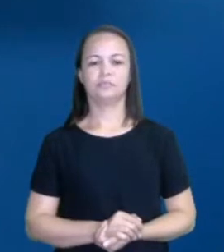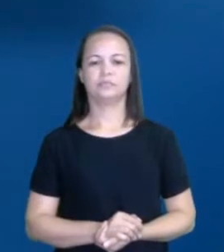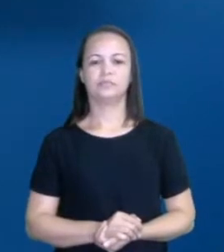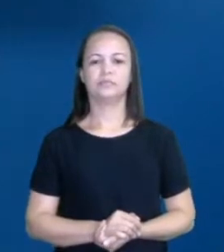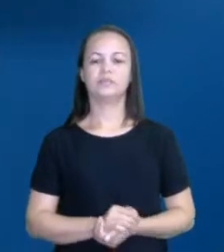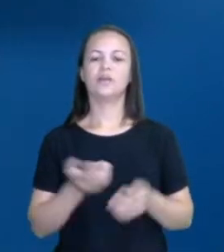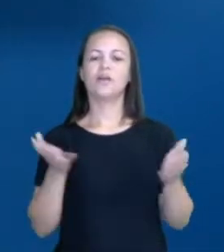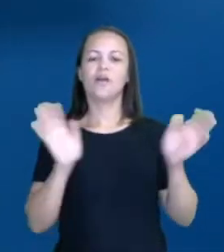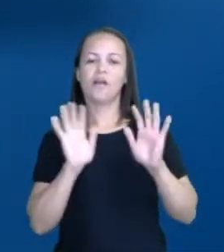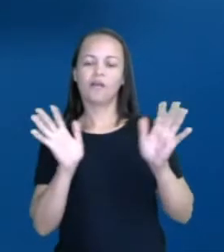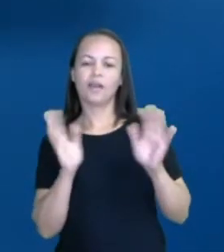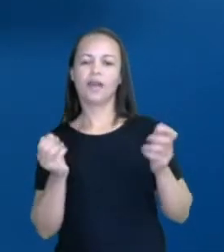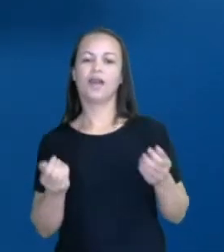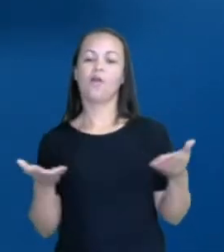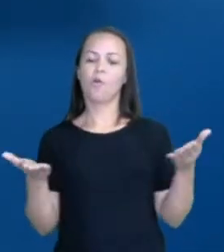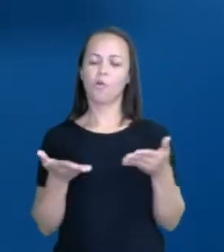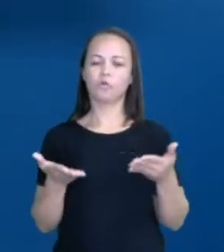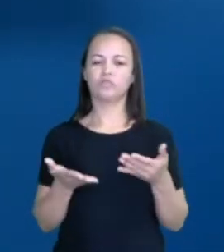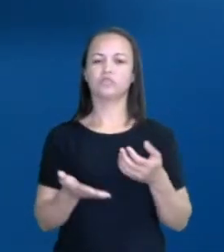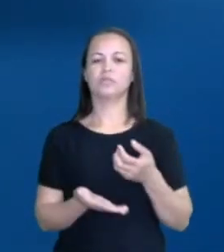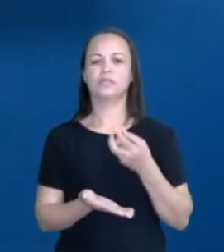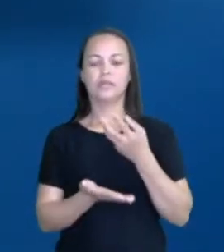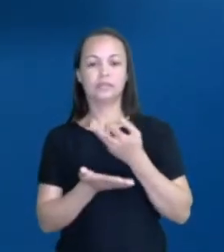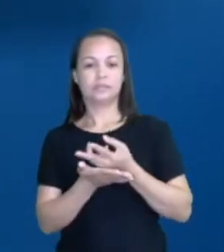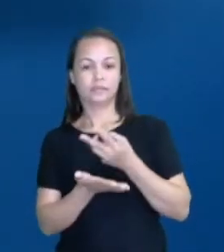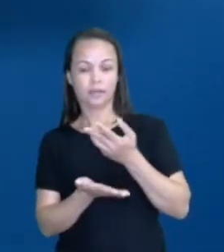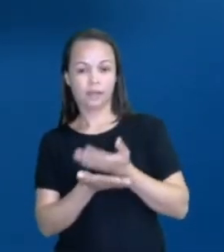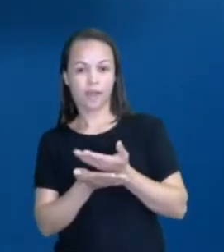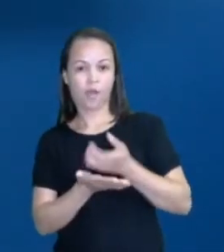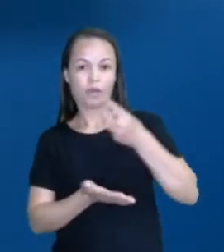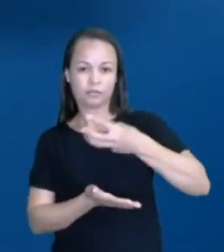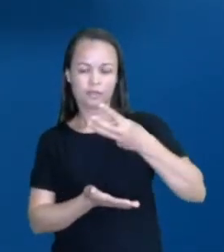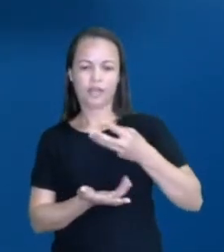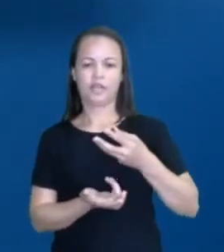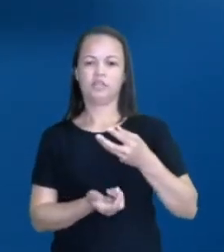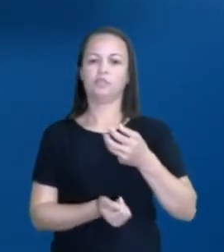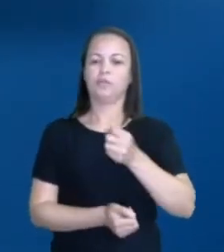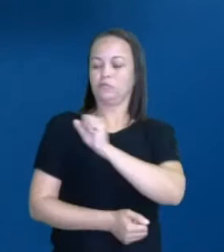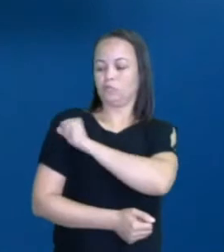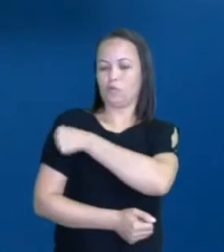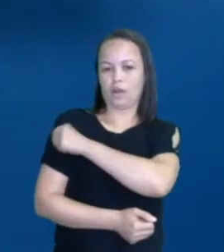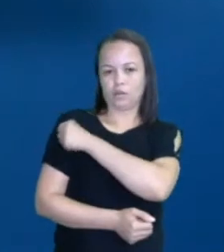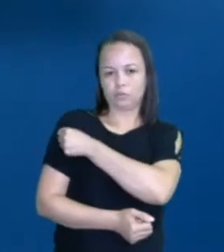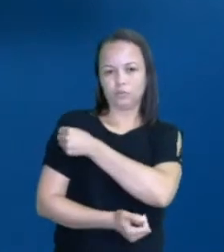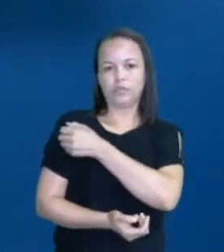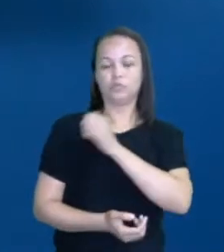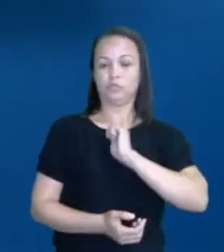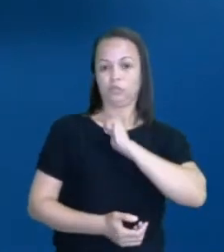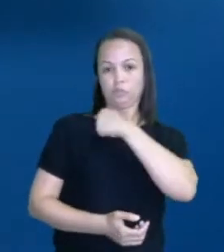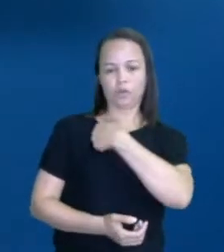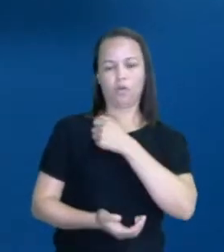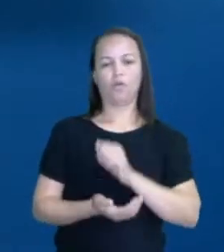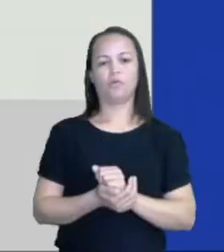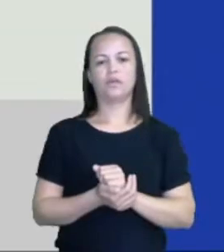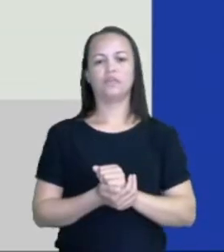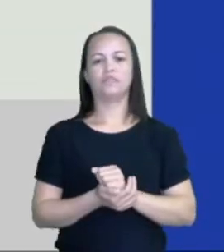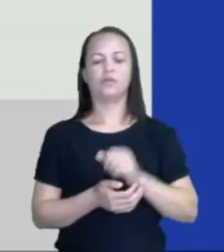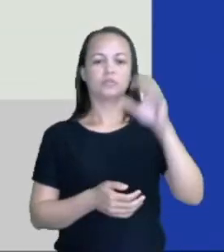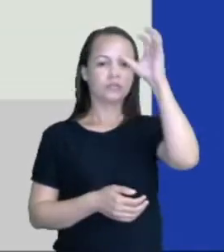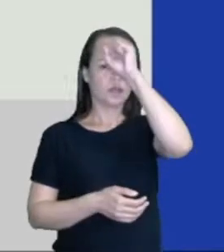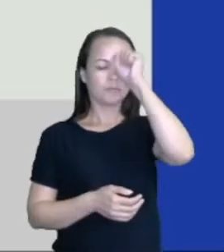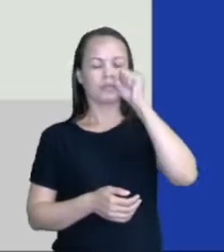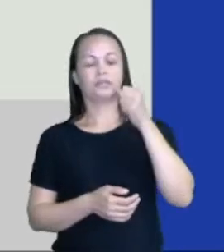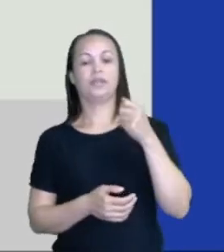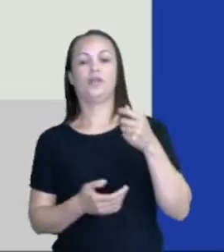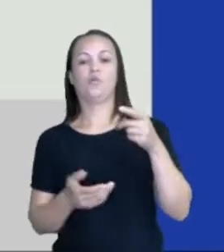Oi, gente! Hoje nós vamos para a nossa terceira aula de língua espanhola para a turma do 8º ano e vamos aprender sobre o presente do